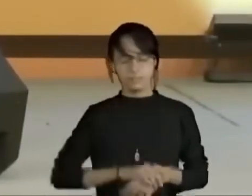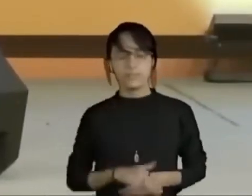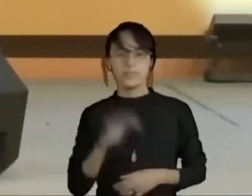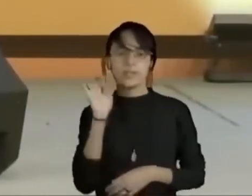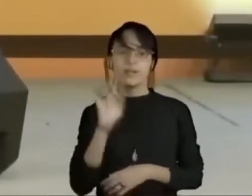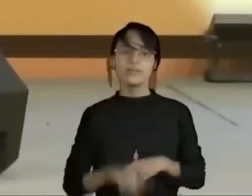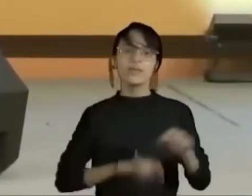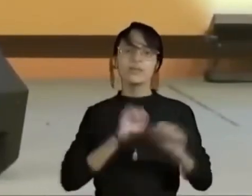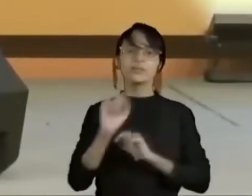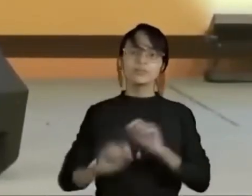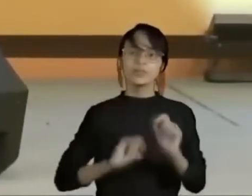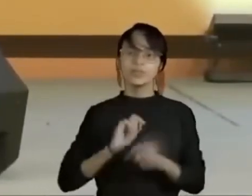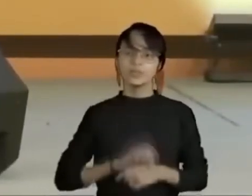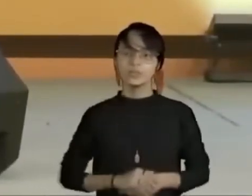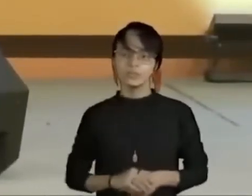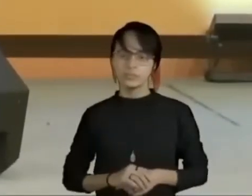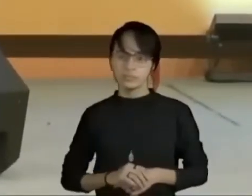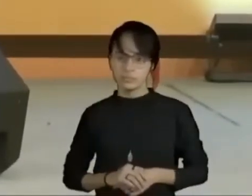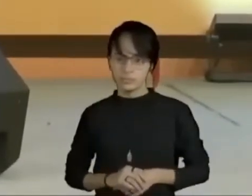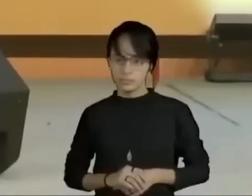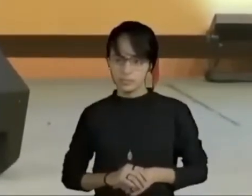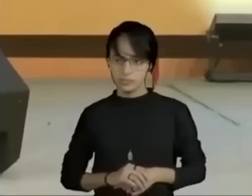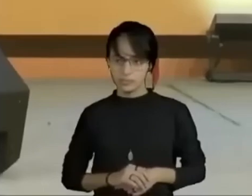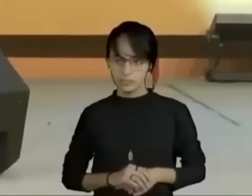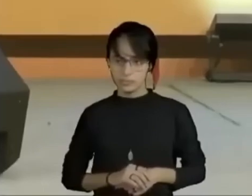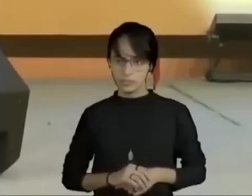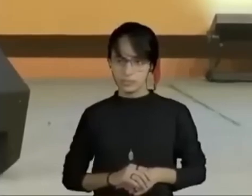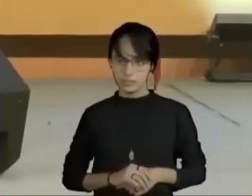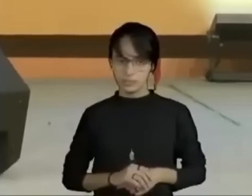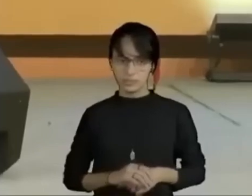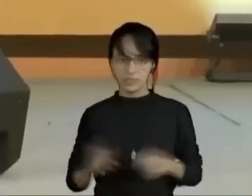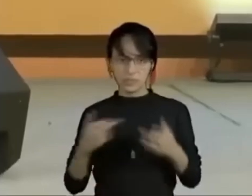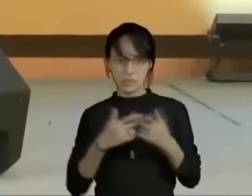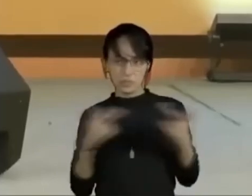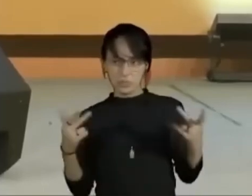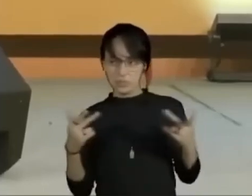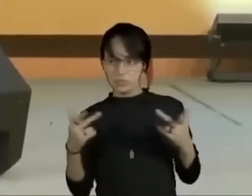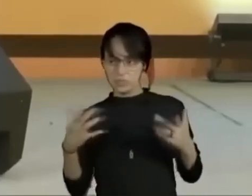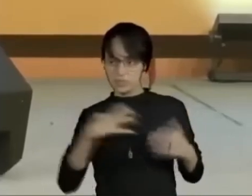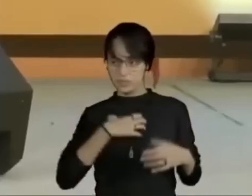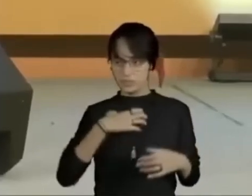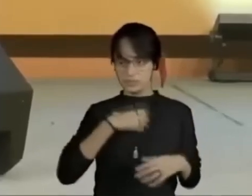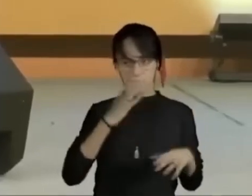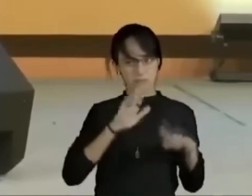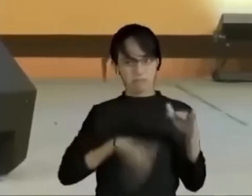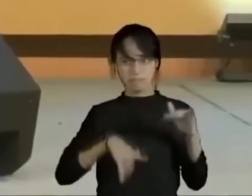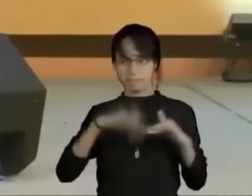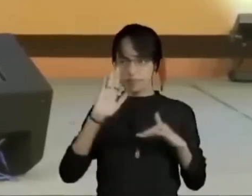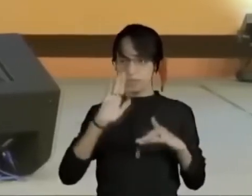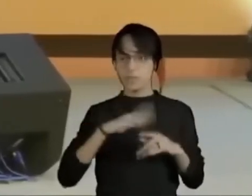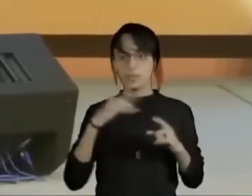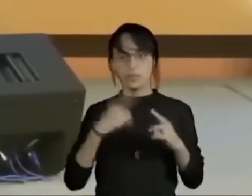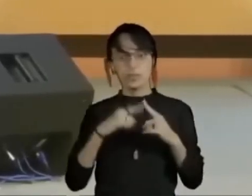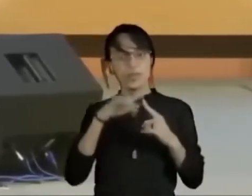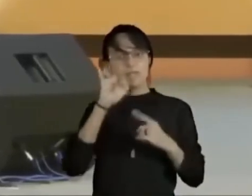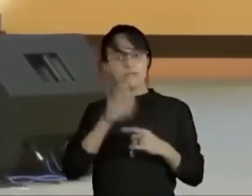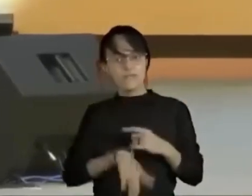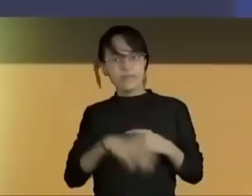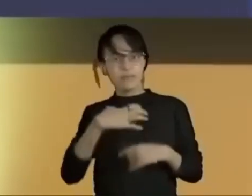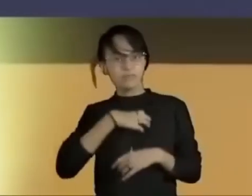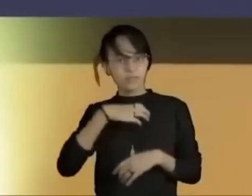uma fé que está a de fera sensorial porque uma fé